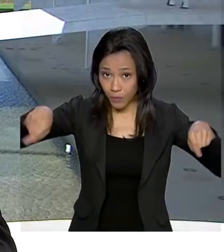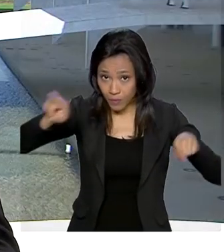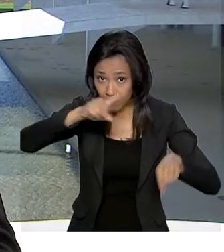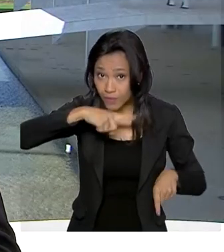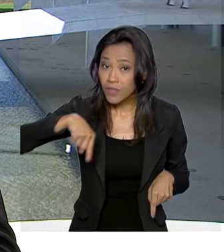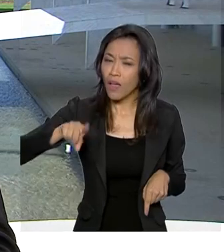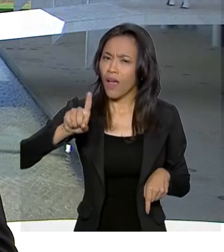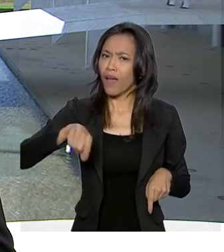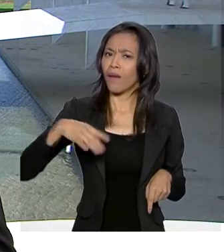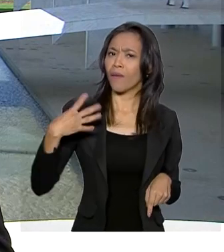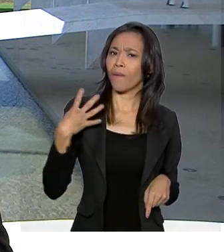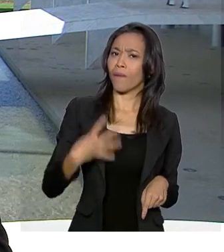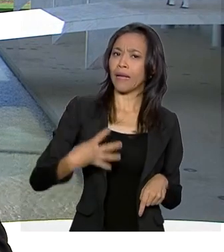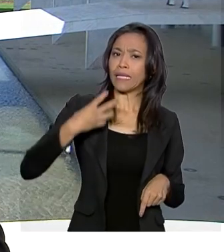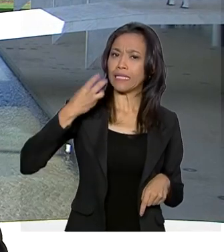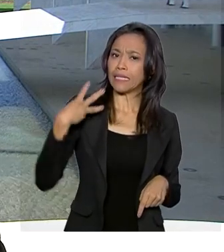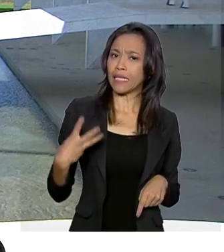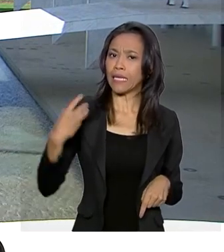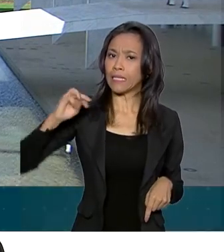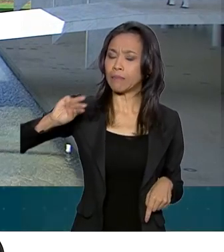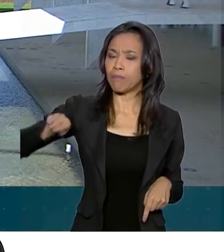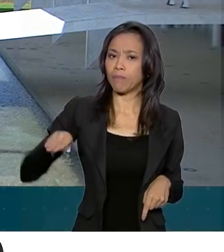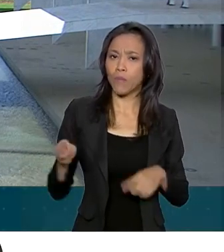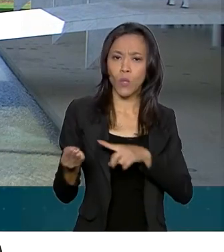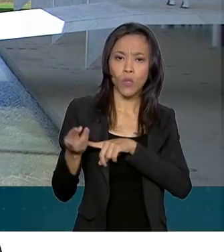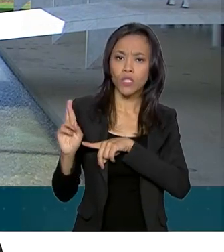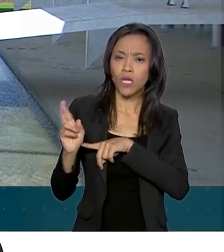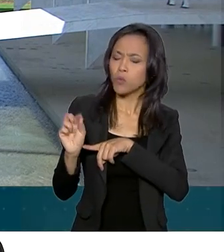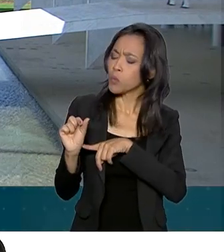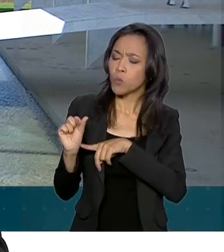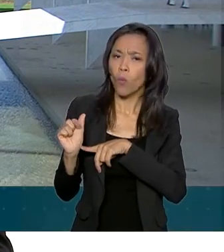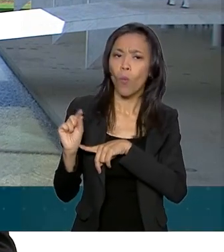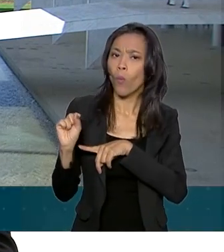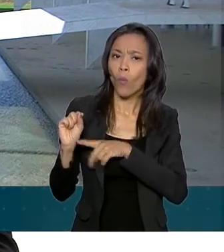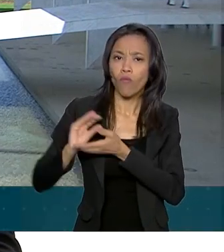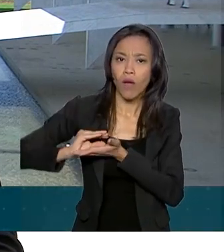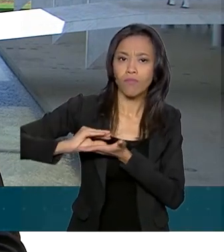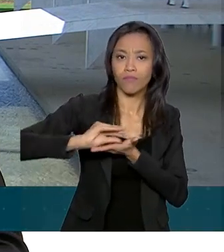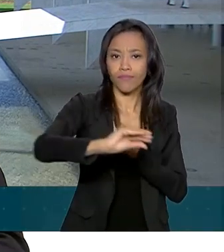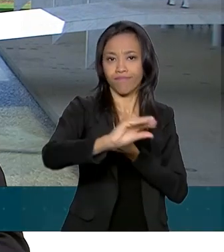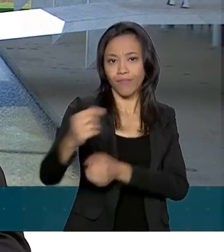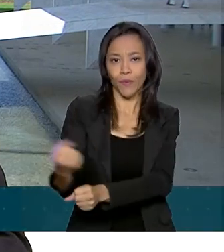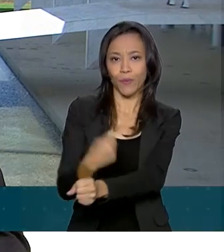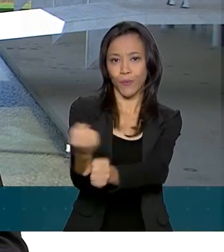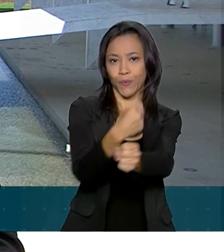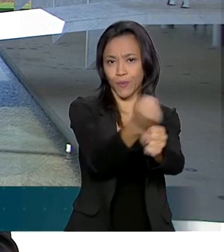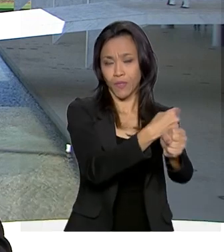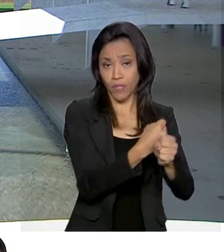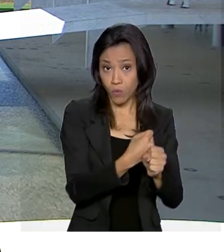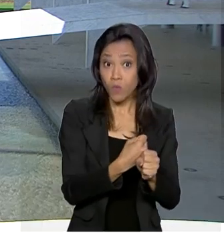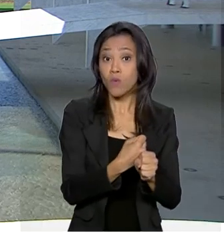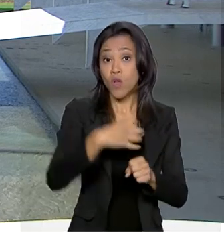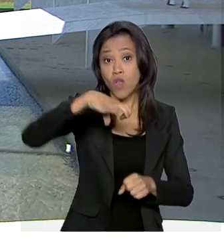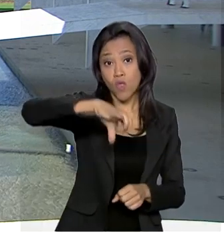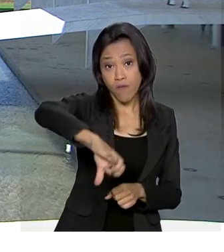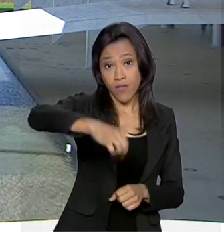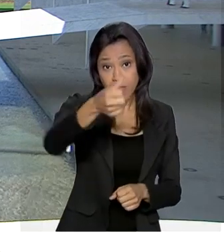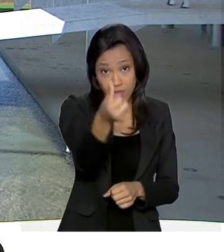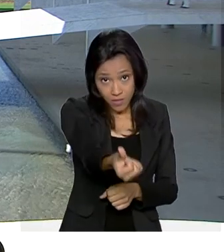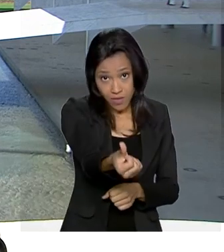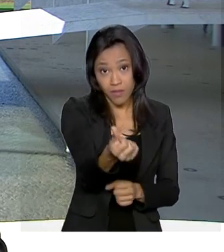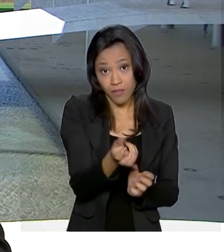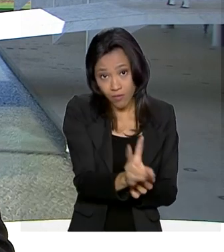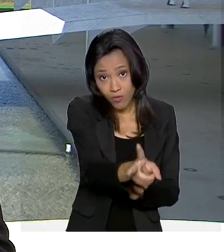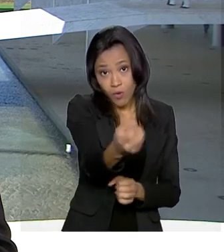43 milhões de reais que serão destinados para a conclusão de obras pelo menos de 96 obras em andamento